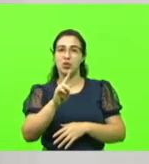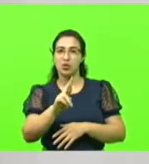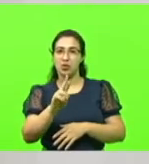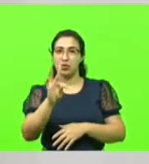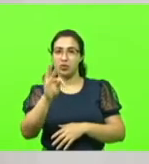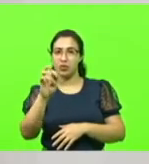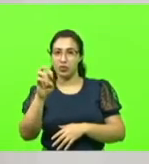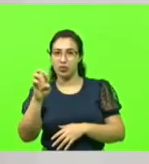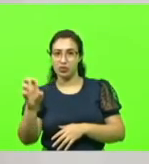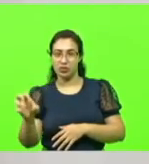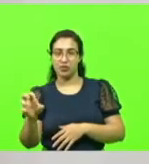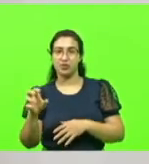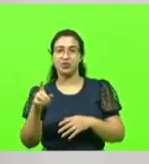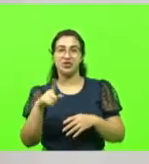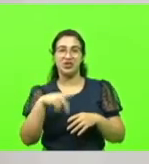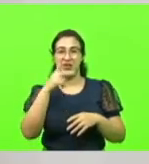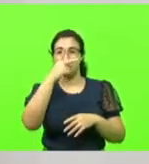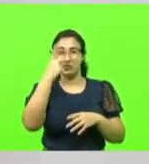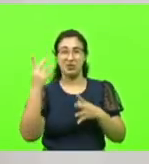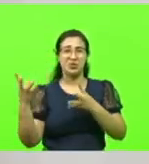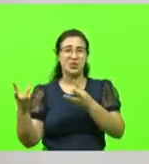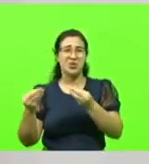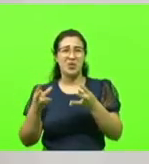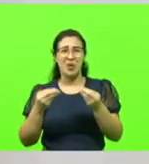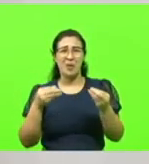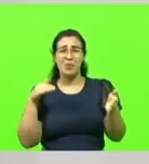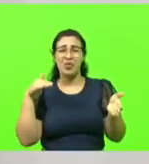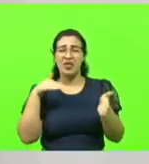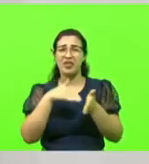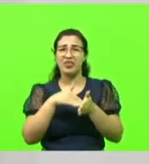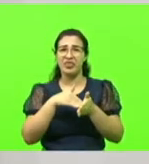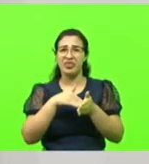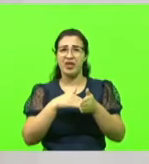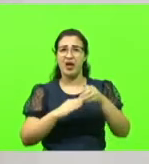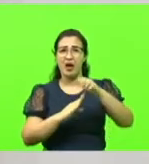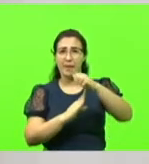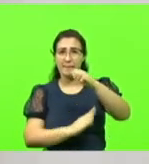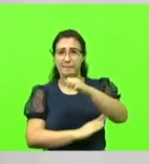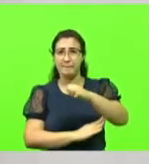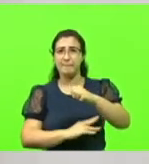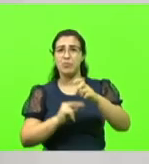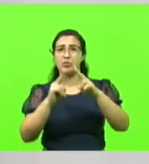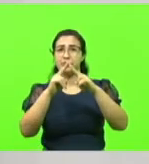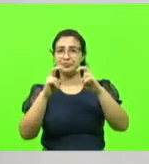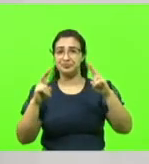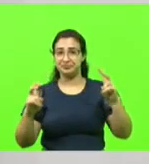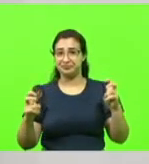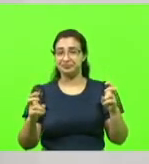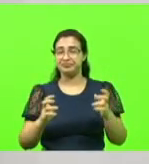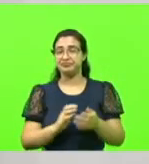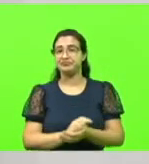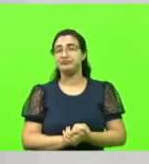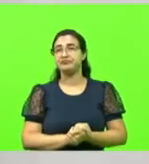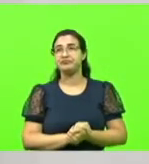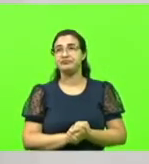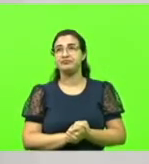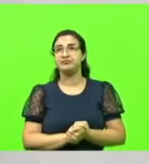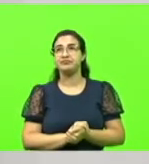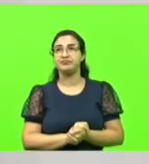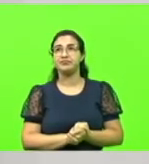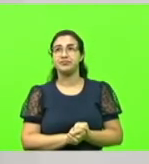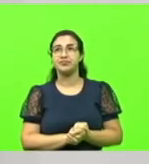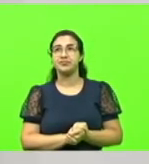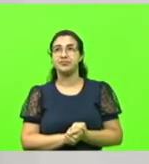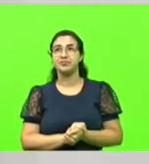gente de lá do Trapiche até a ponte, né, Ercílio Luz, e até a Alto Gama dessa.